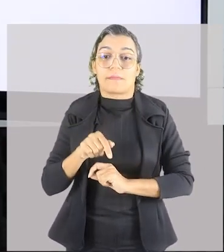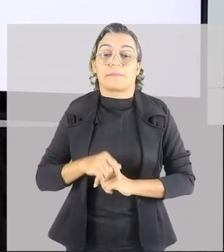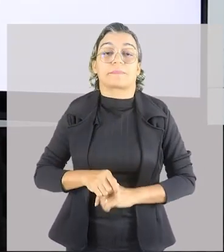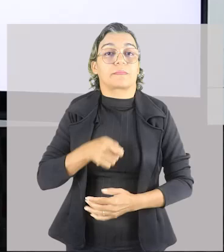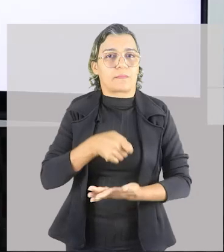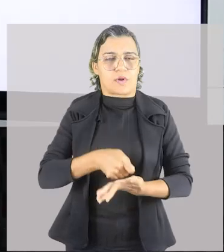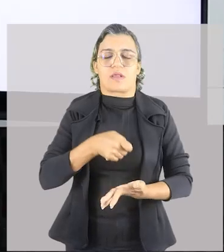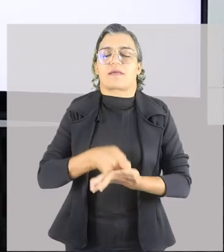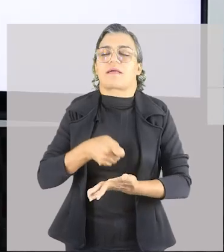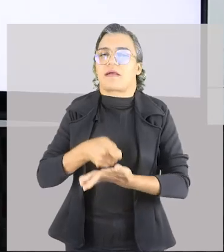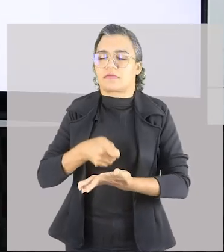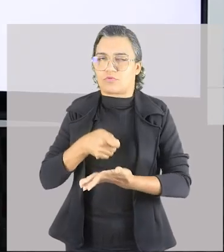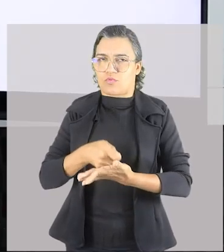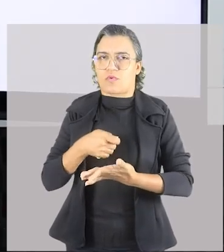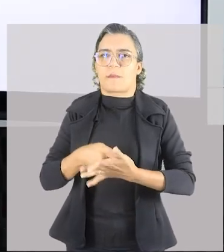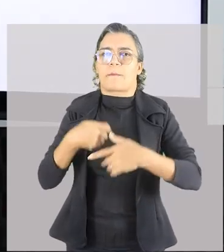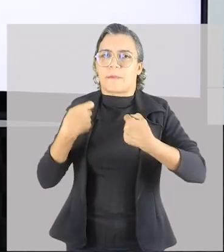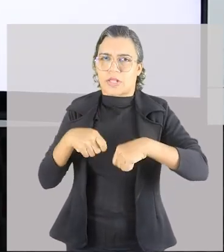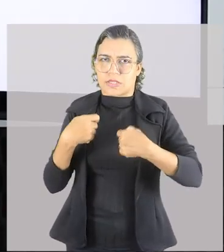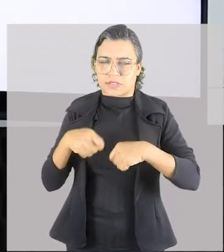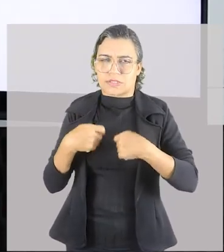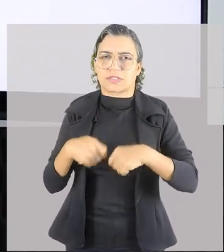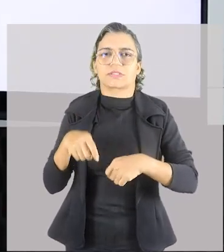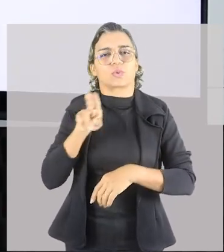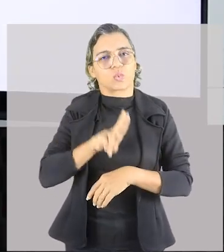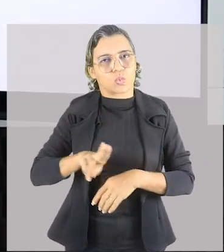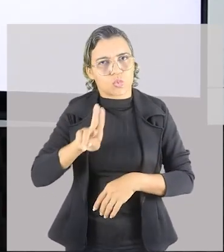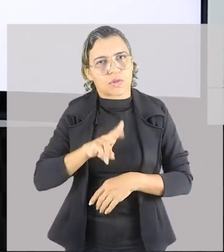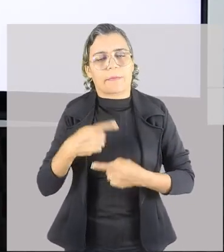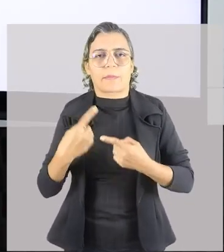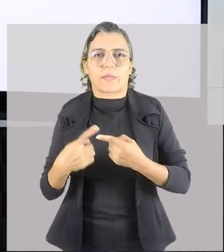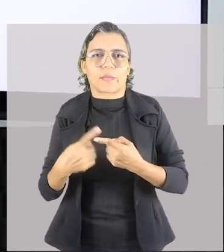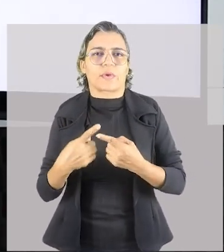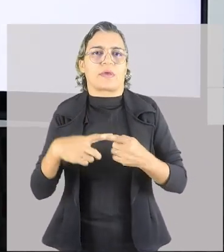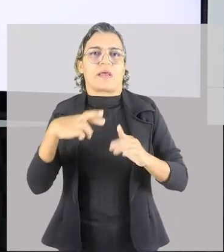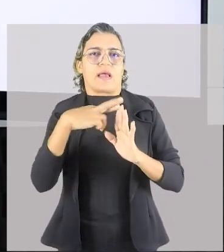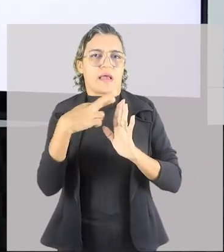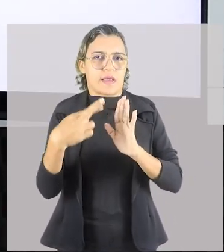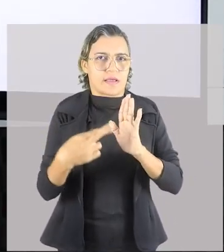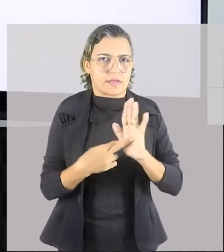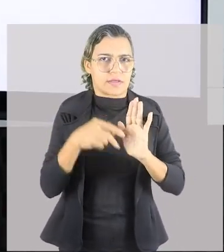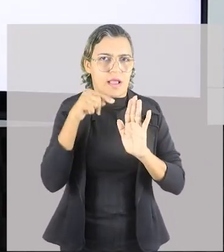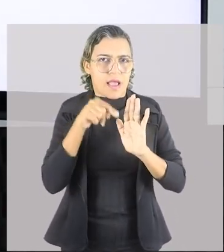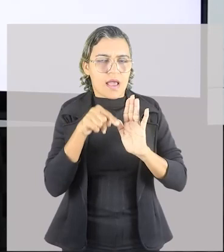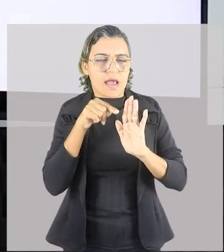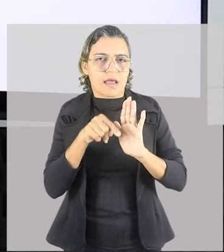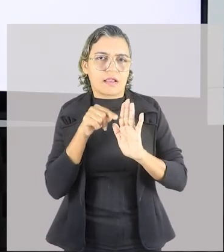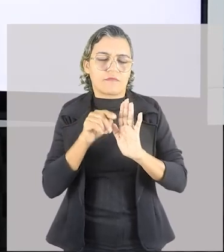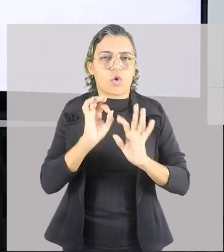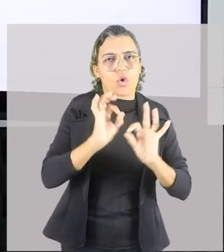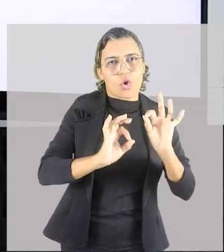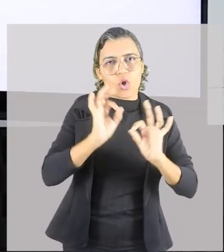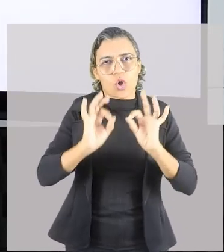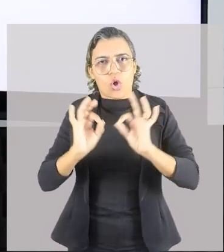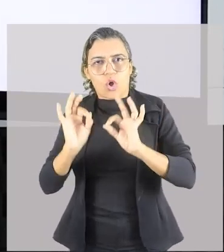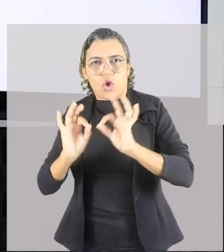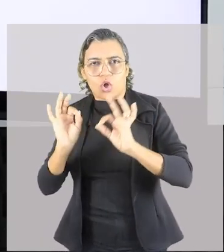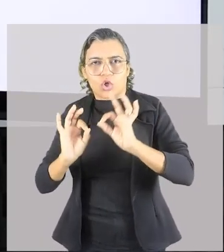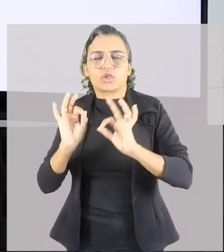absoluta obrigatoriedade. Porque essas regras é que vão regimentar aquele jogo, é o que